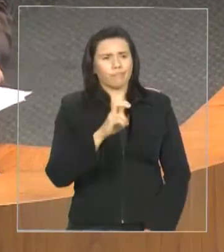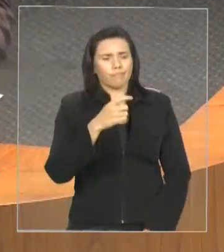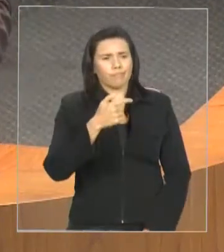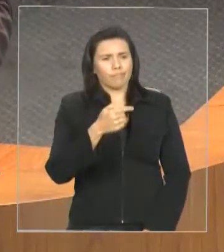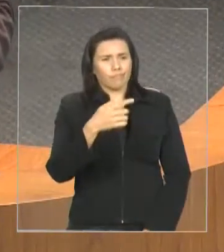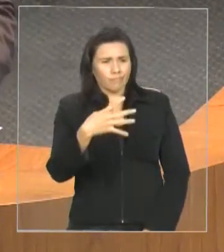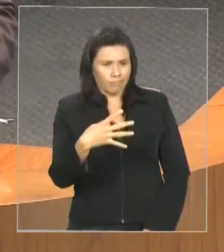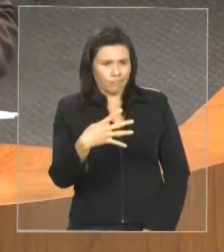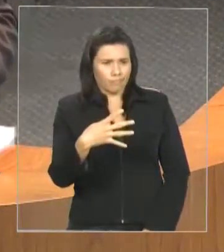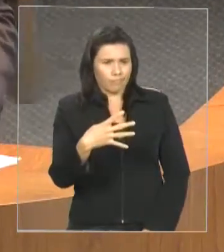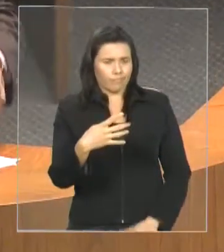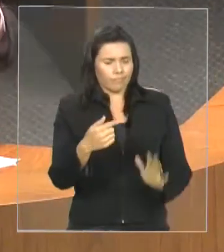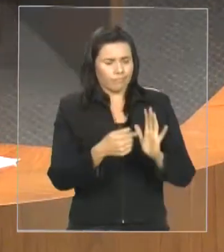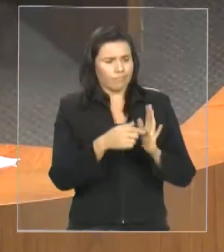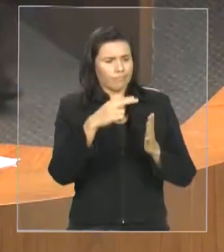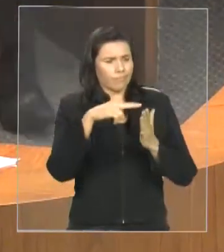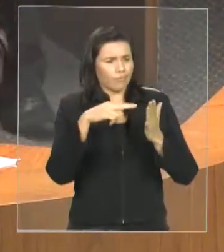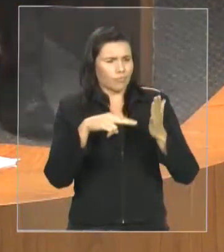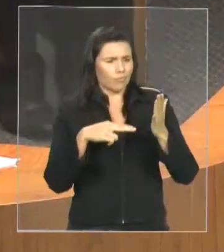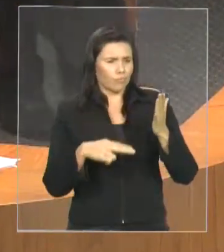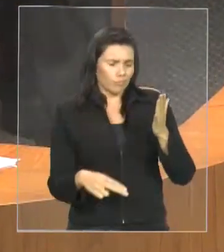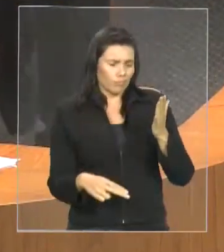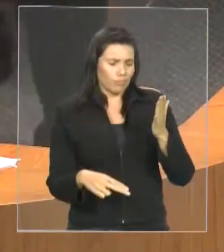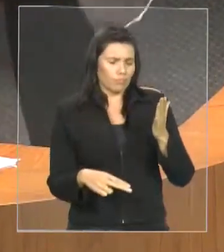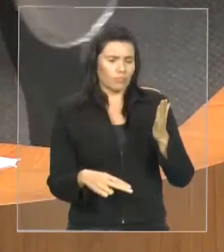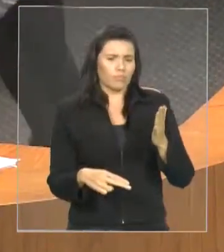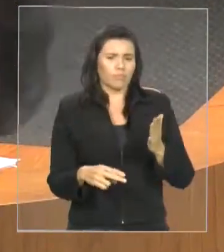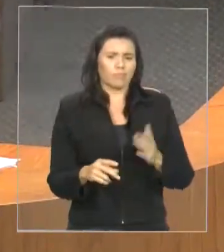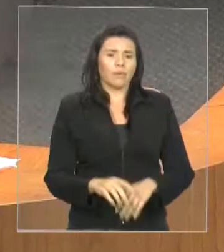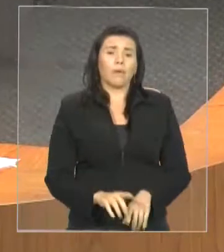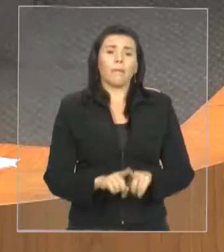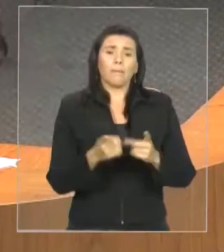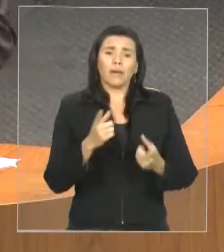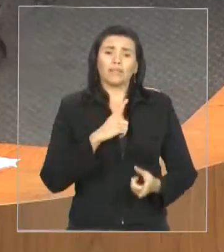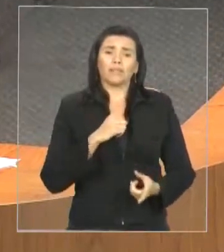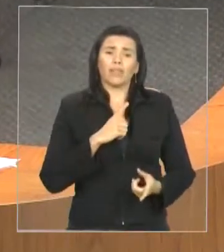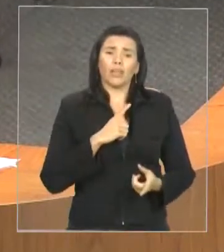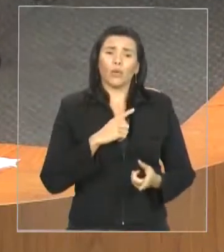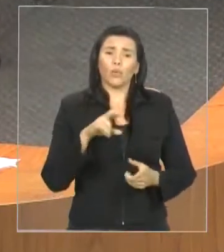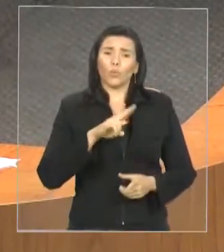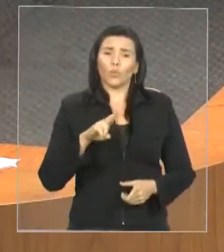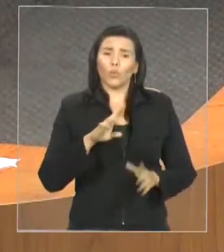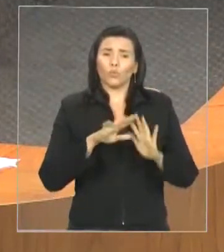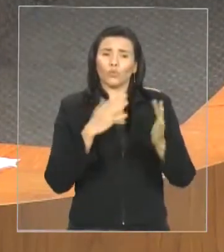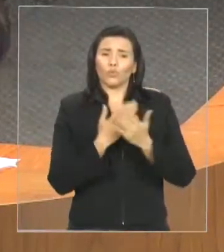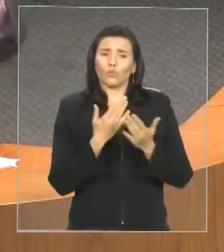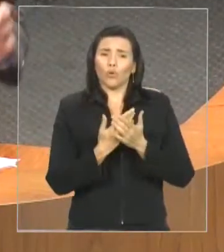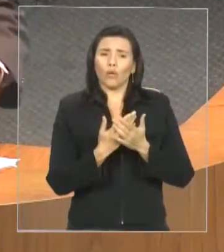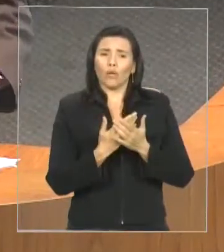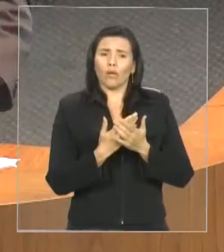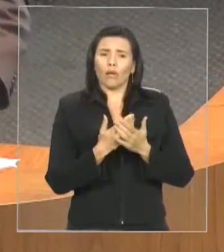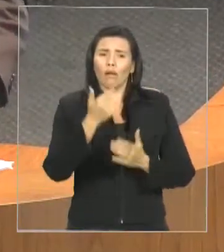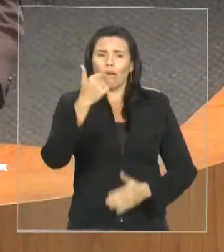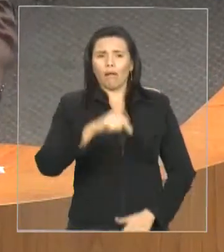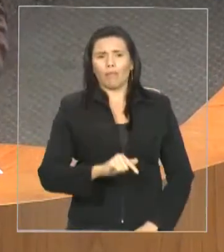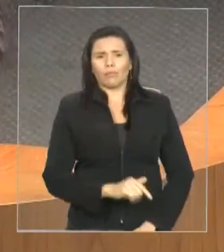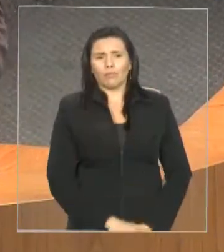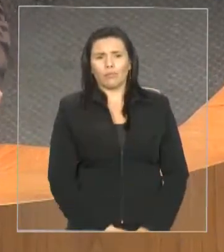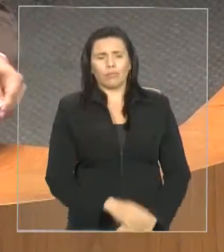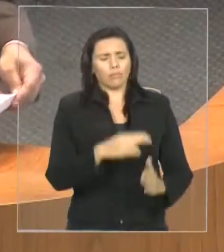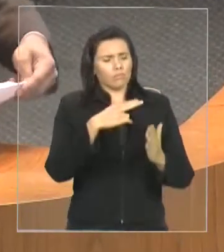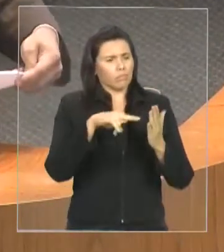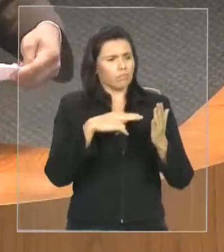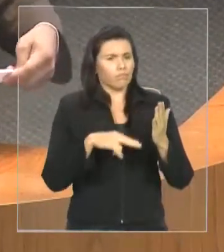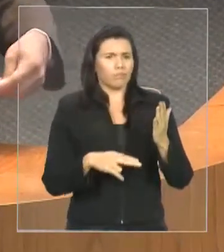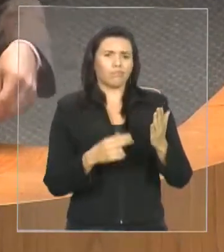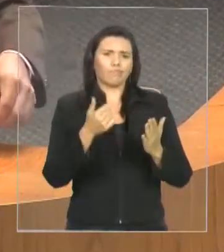escolas estão na mesma relação. Então, nunca que vai dar 574 escolas. Recebemos uma